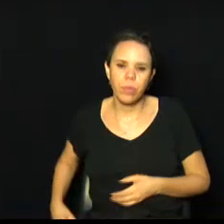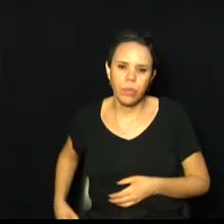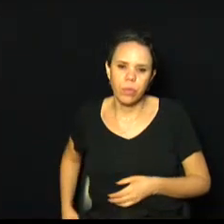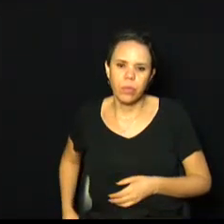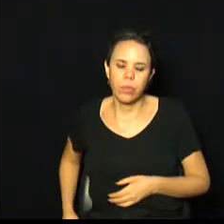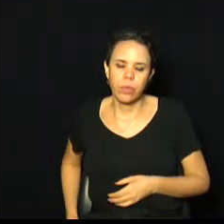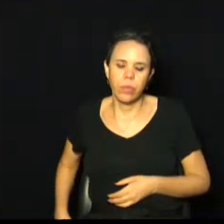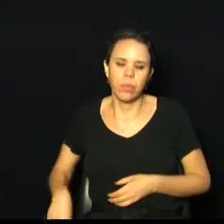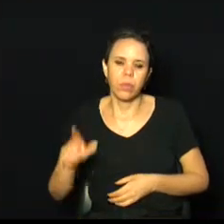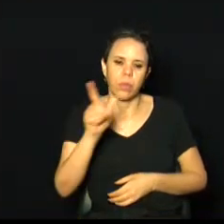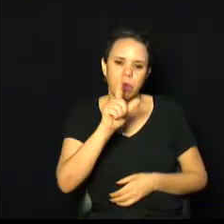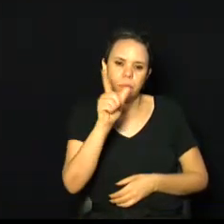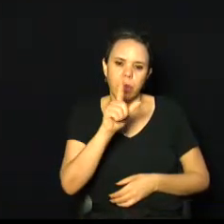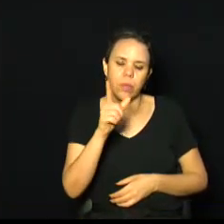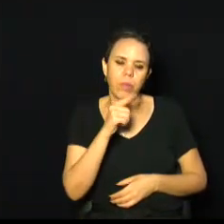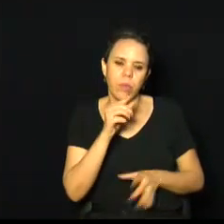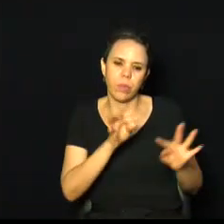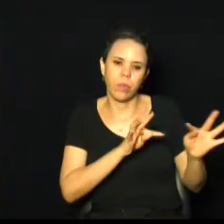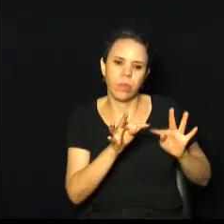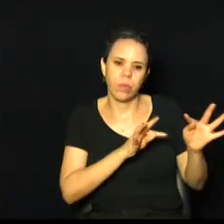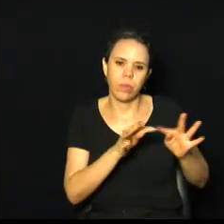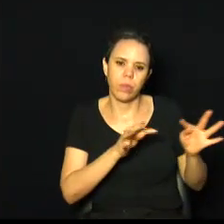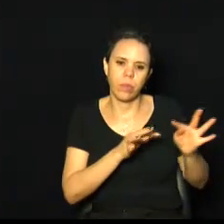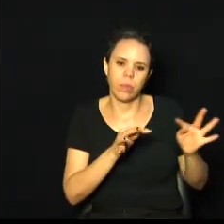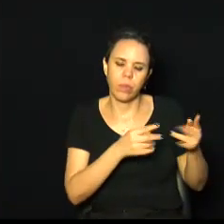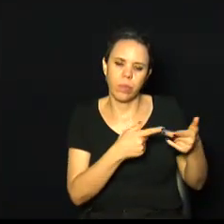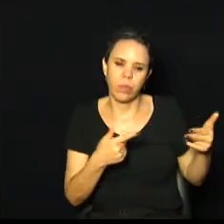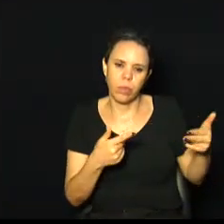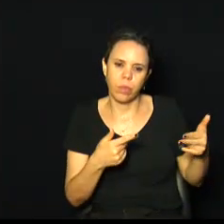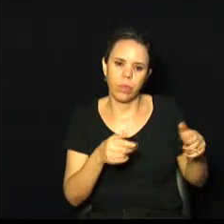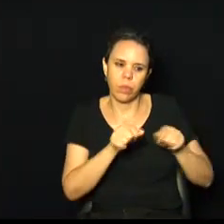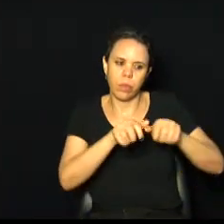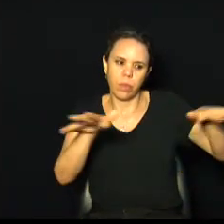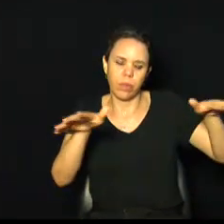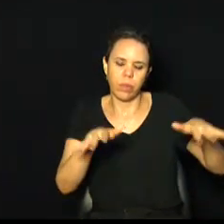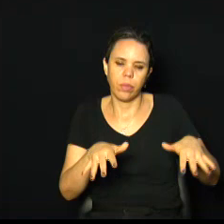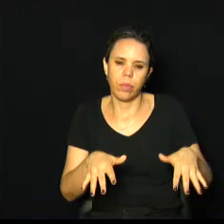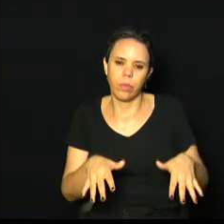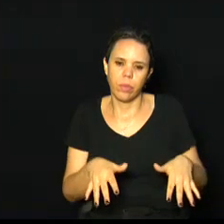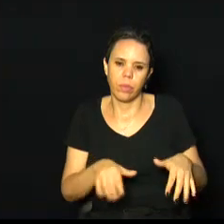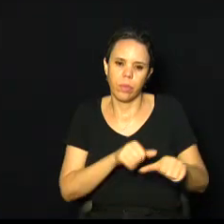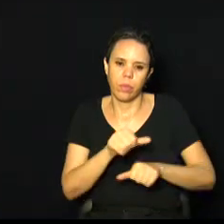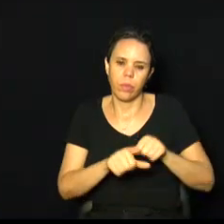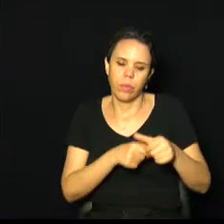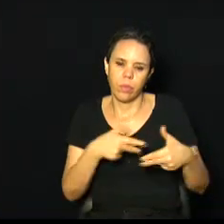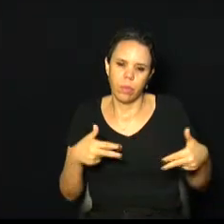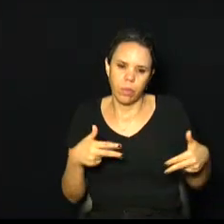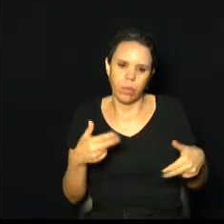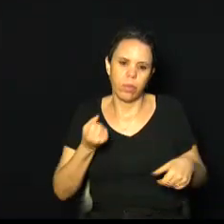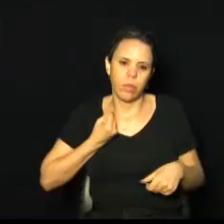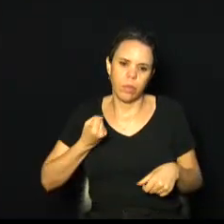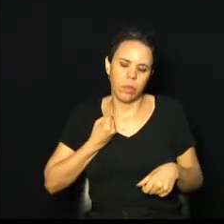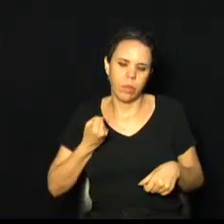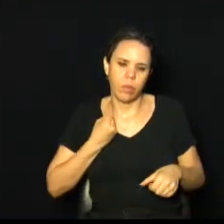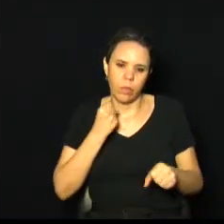e, lógico, armazenamento, tratamento e redistribuição. Então, é mexer com um código de